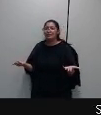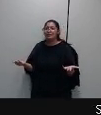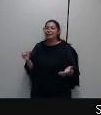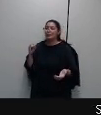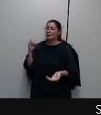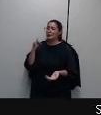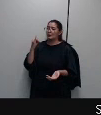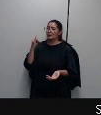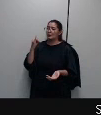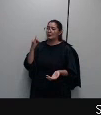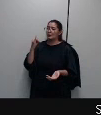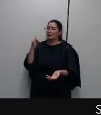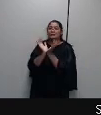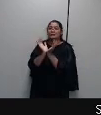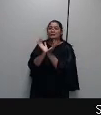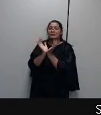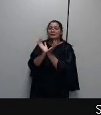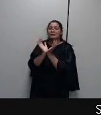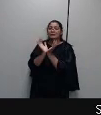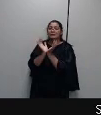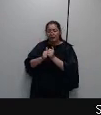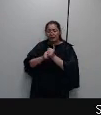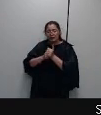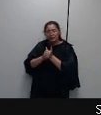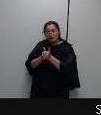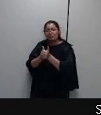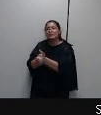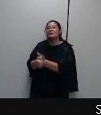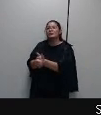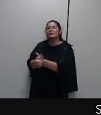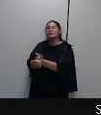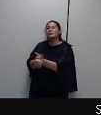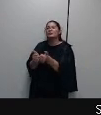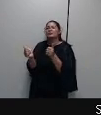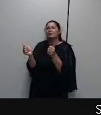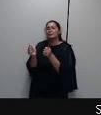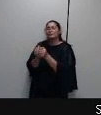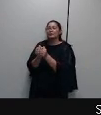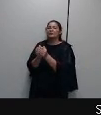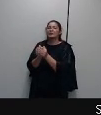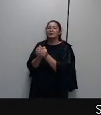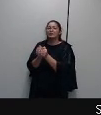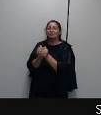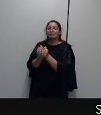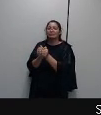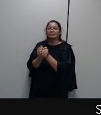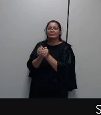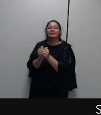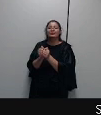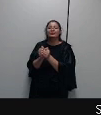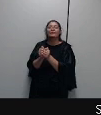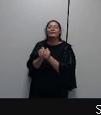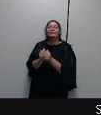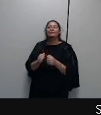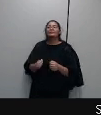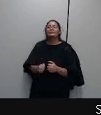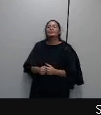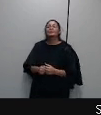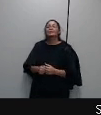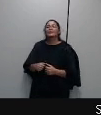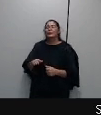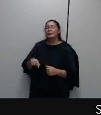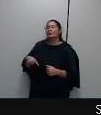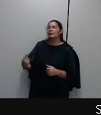uma achar de uma maneira uníssona para no caso ou é no caso é o no caso